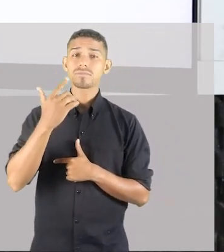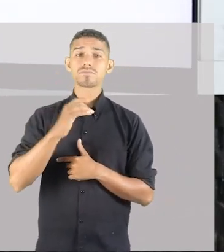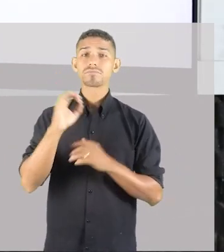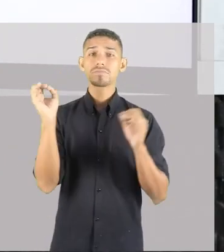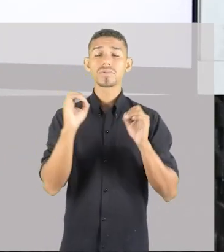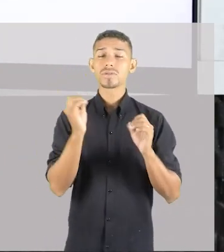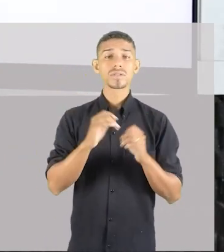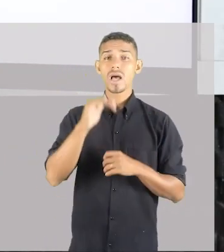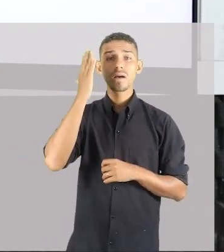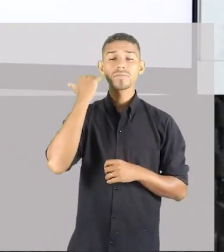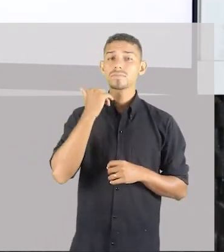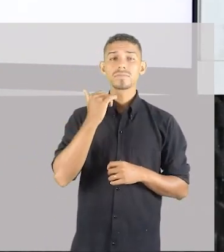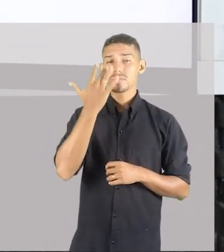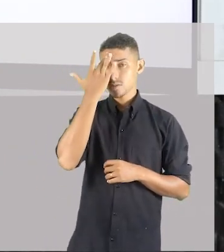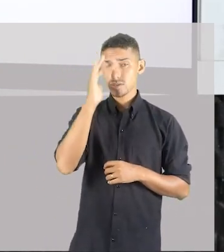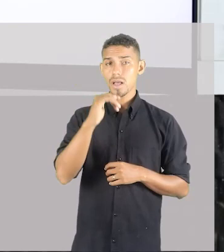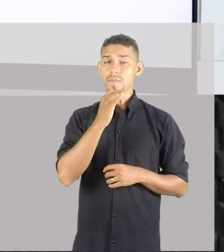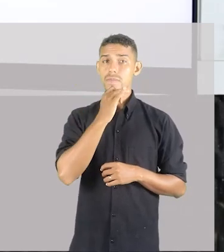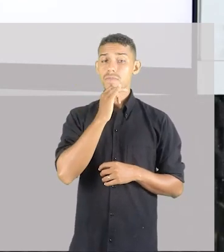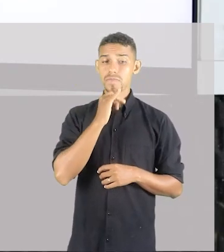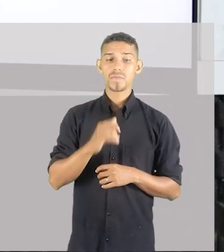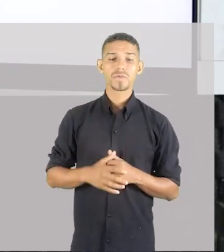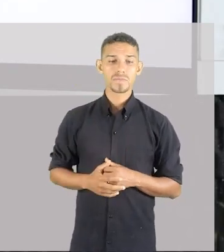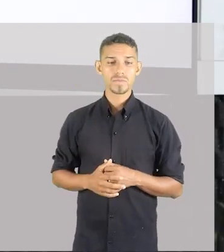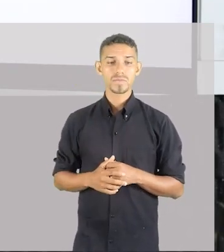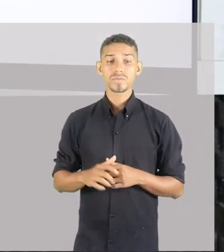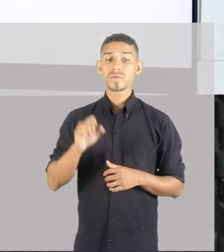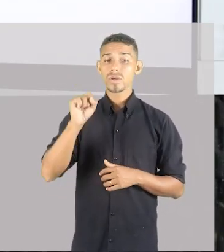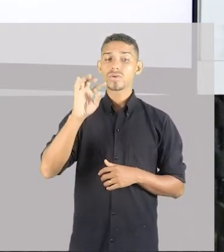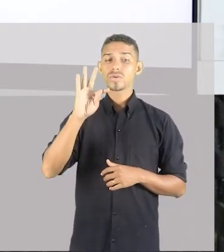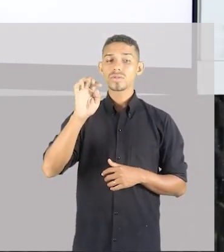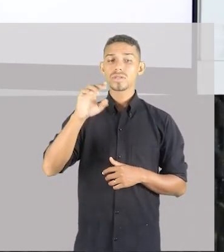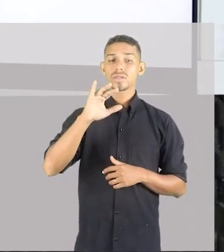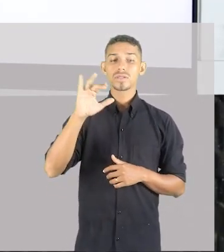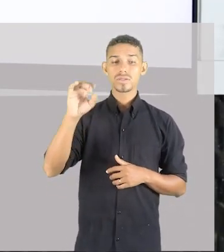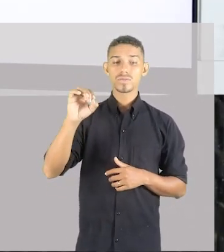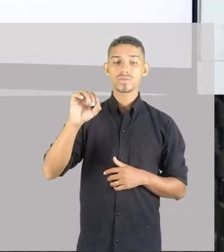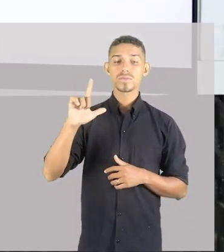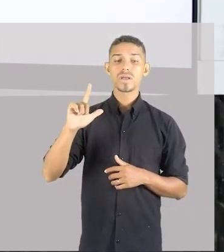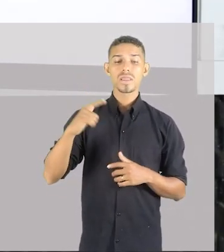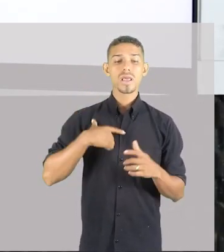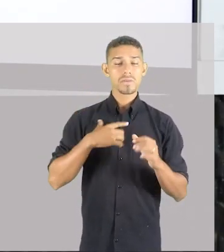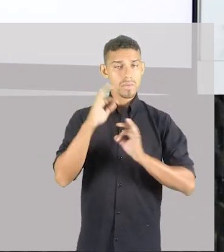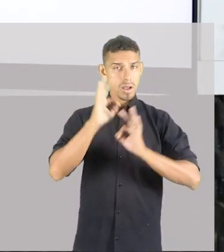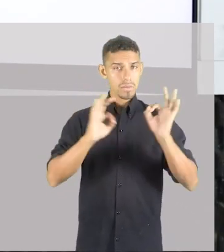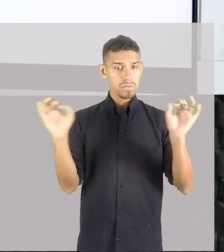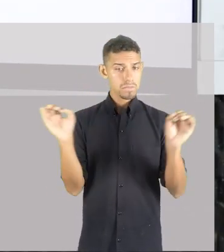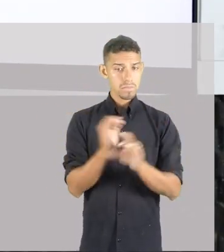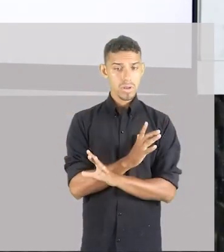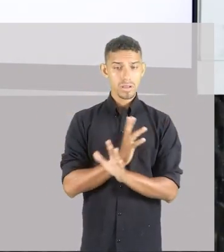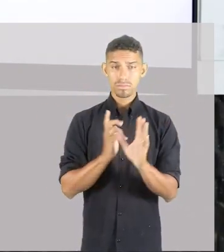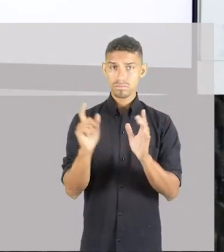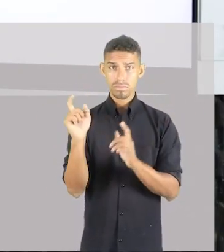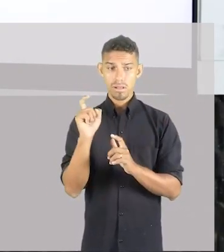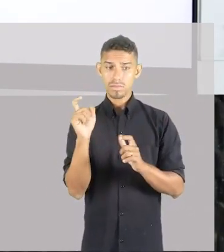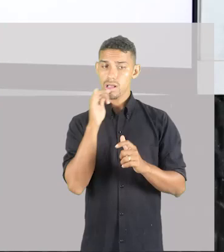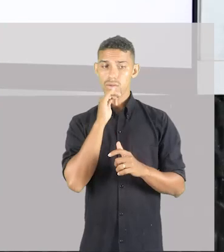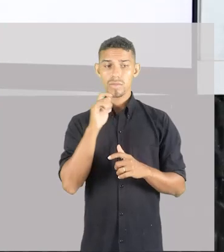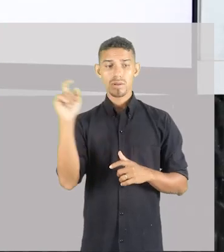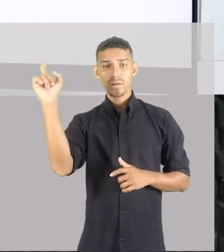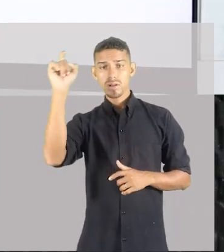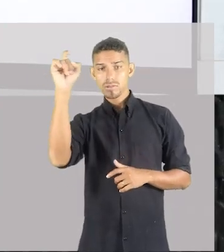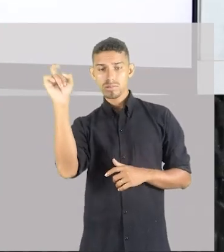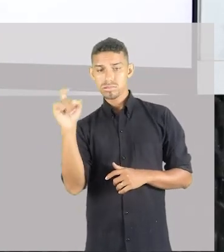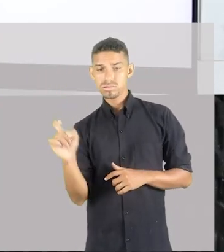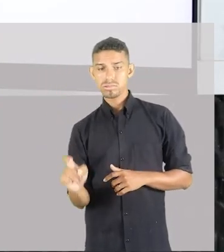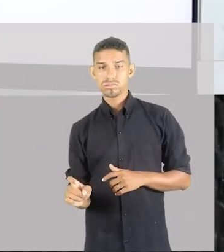ninguém sabe quem ele é Como assim professor o stensil como ele já tem uma matriz pronta Ele não vai ser desenhado ele só coloca lá passa